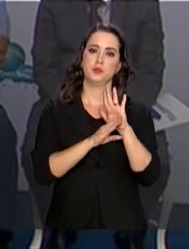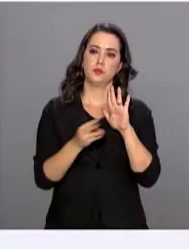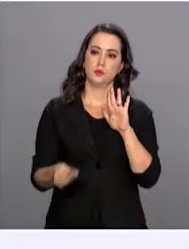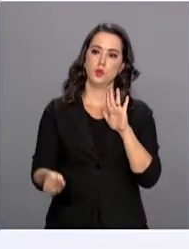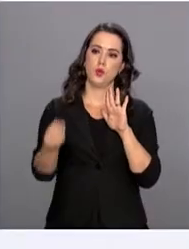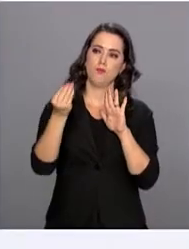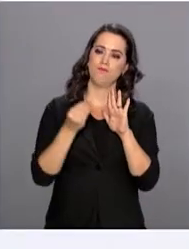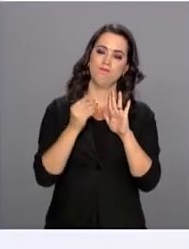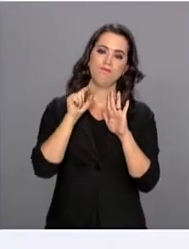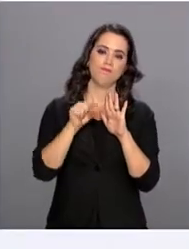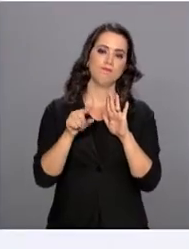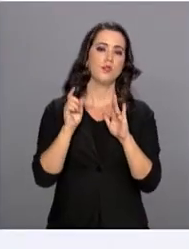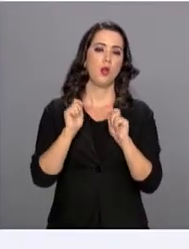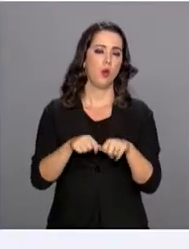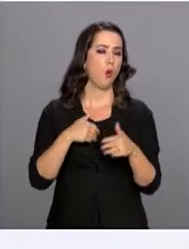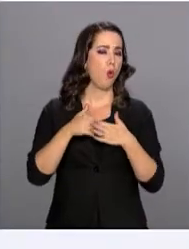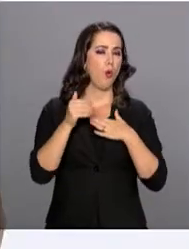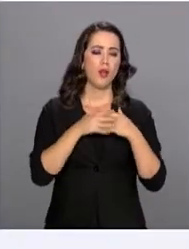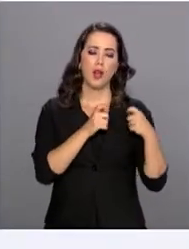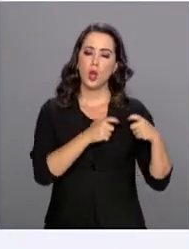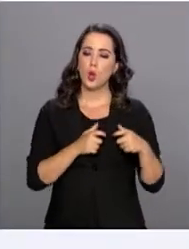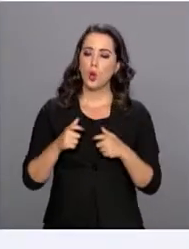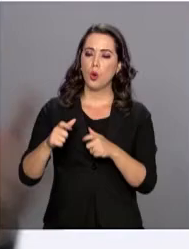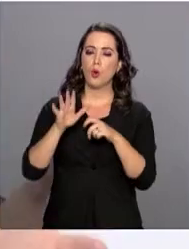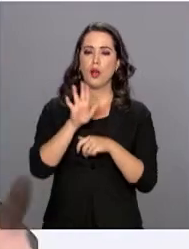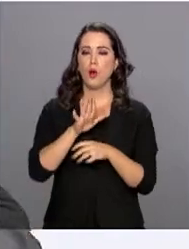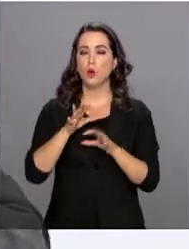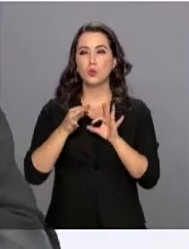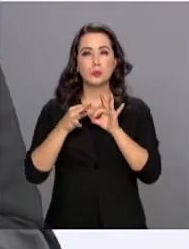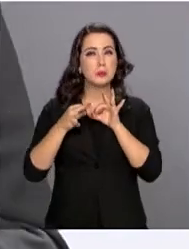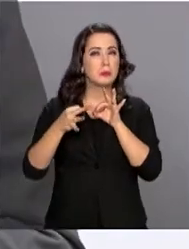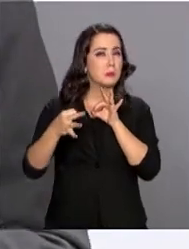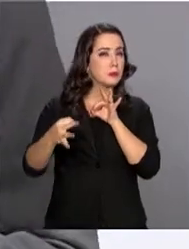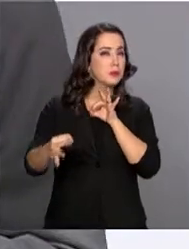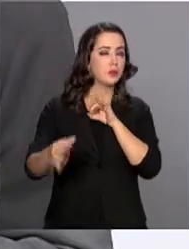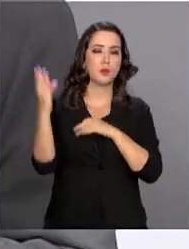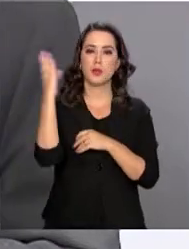proporciona levar a qualquer canto do país, a qualquer localidade, a banda larga.